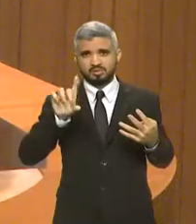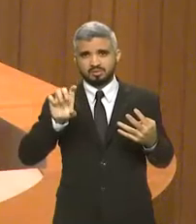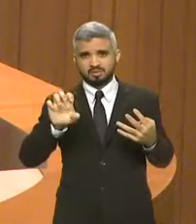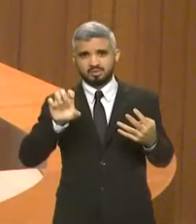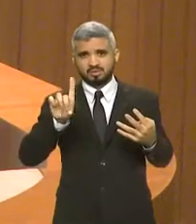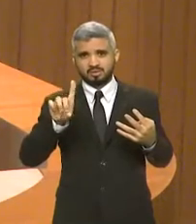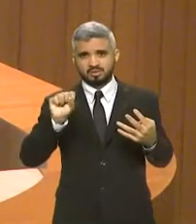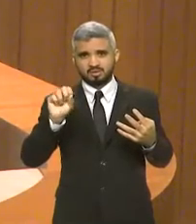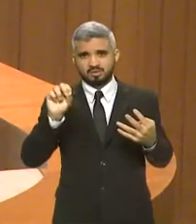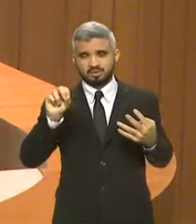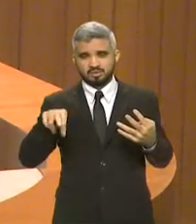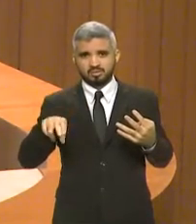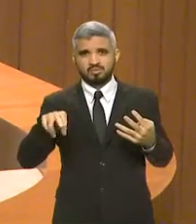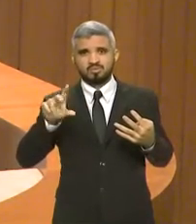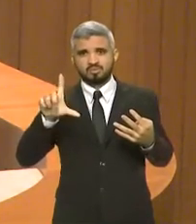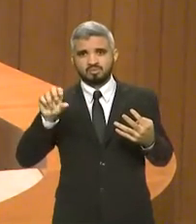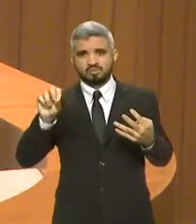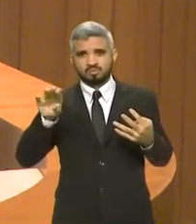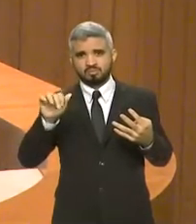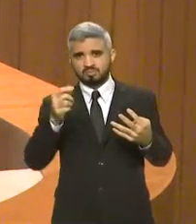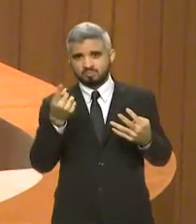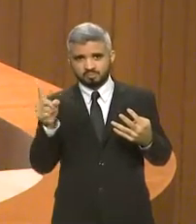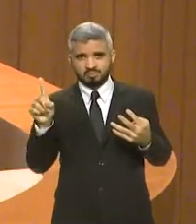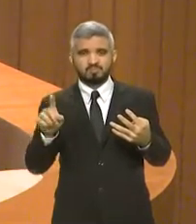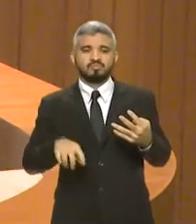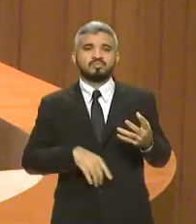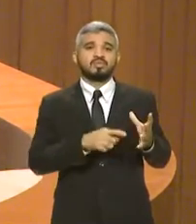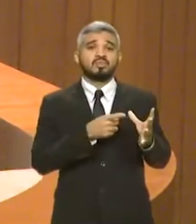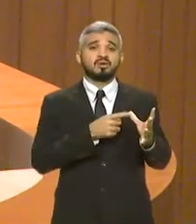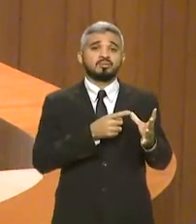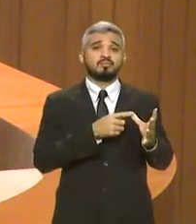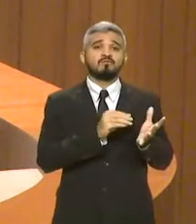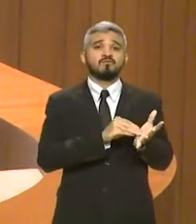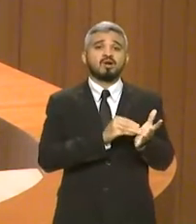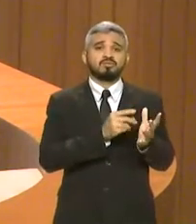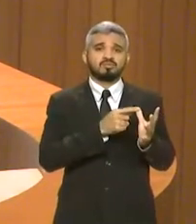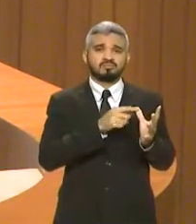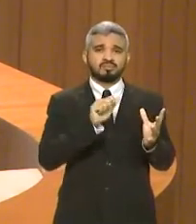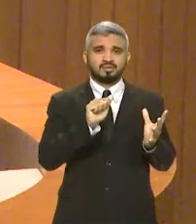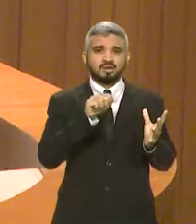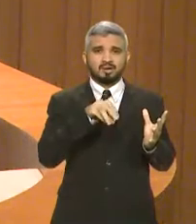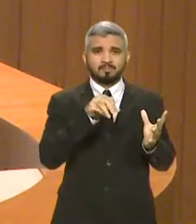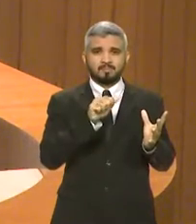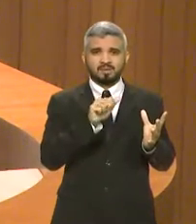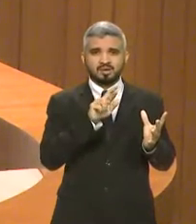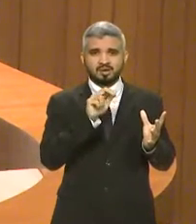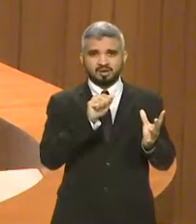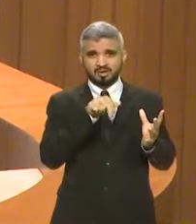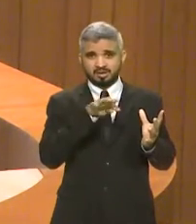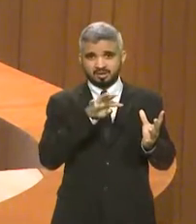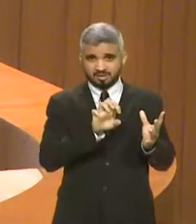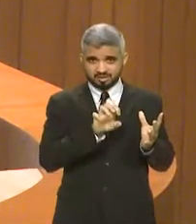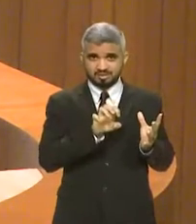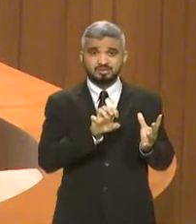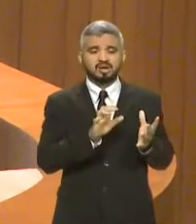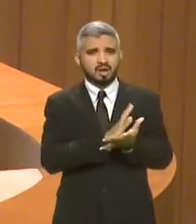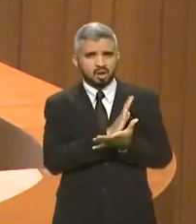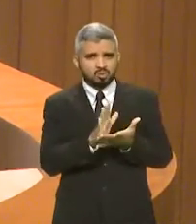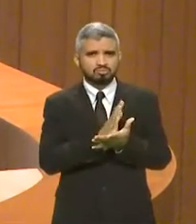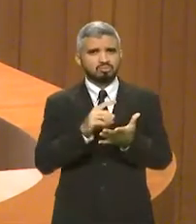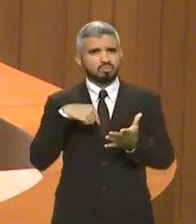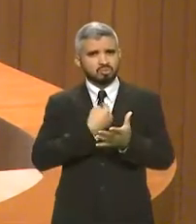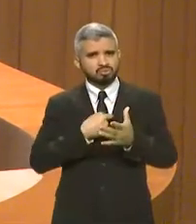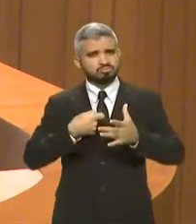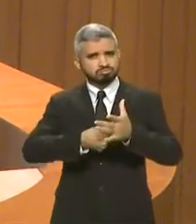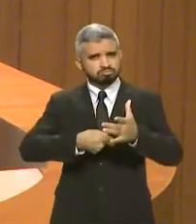Amarante e vários municípios da nossa região. Destaco em alguns municípios em que a prefeitura celebra parceria